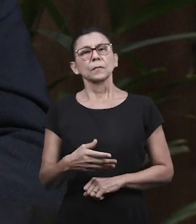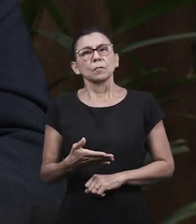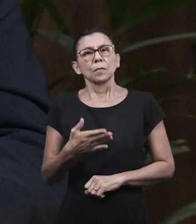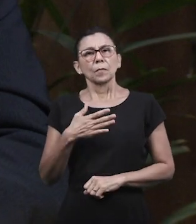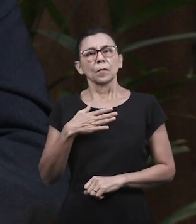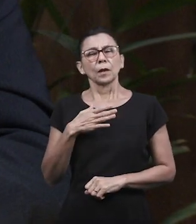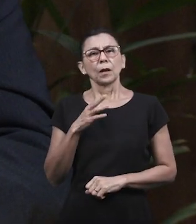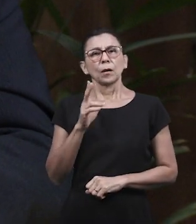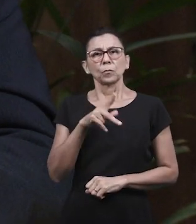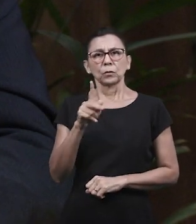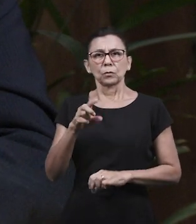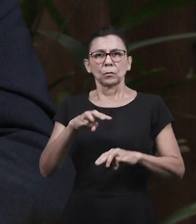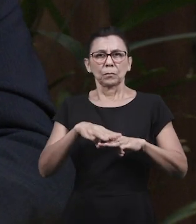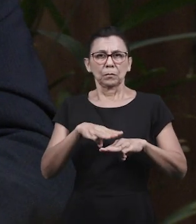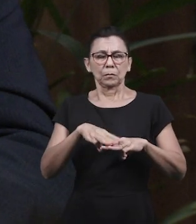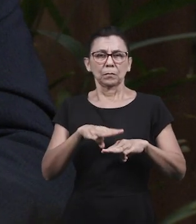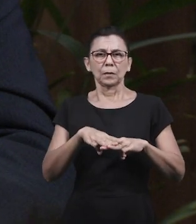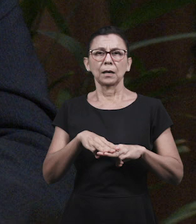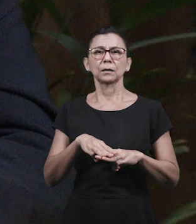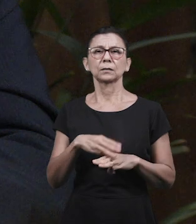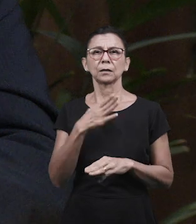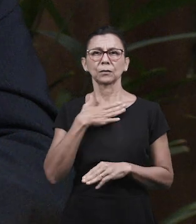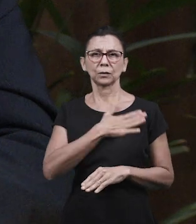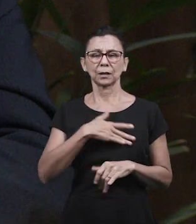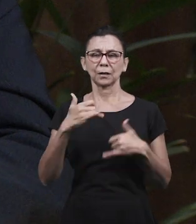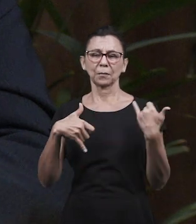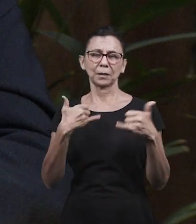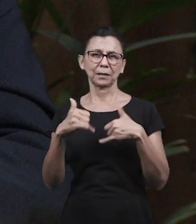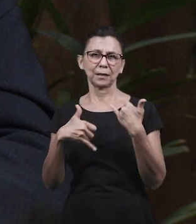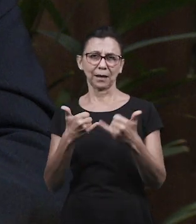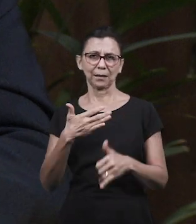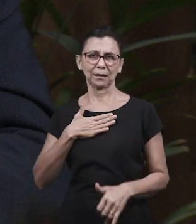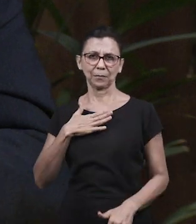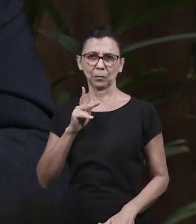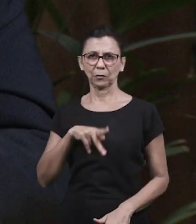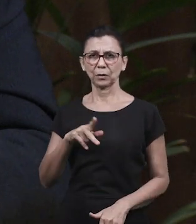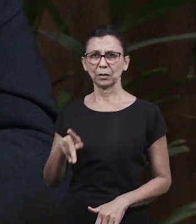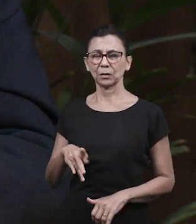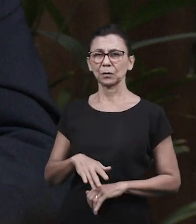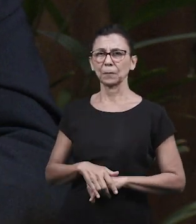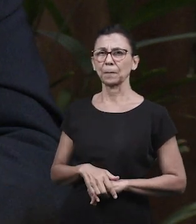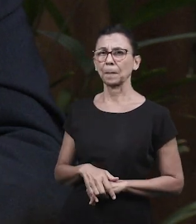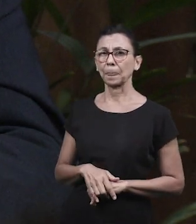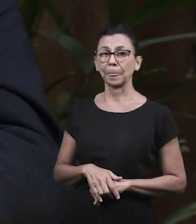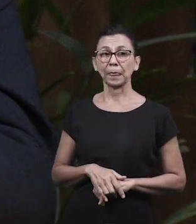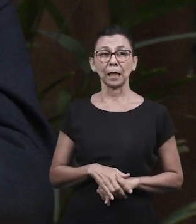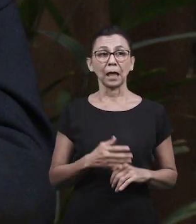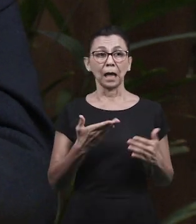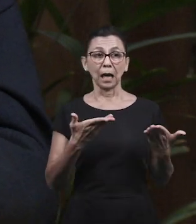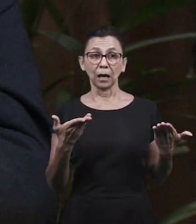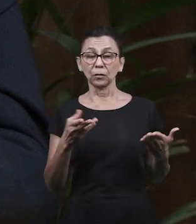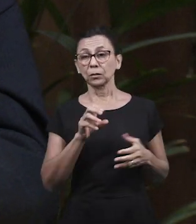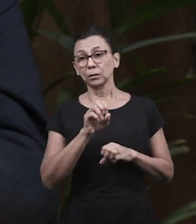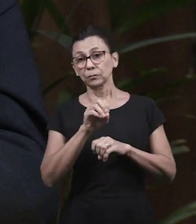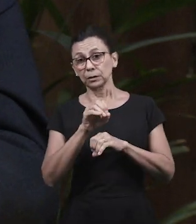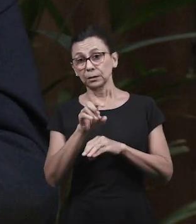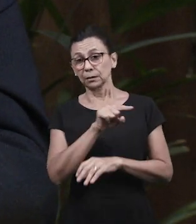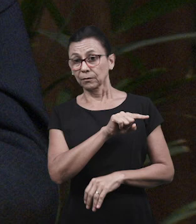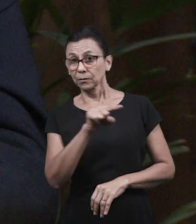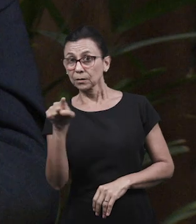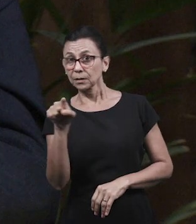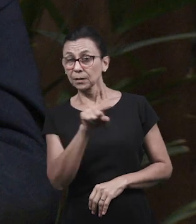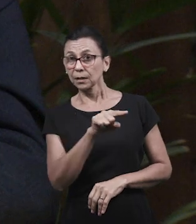matemática muito interessante, ele é brincalhão, e ele falava, e era um cursinho, e ele falava assim, agora eu vou ensinar para